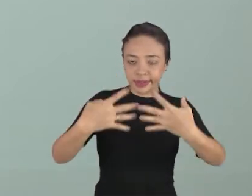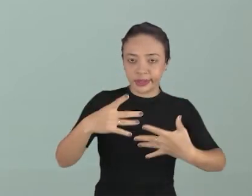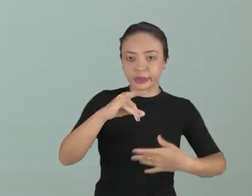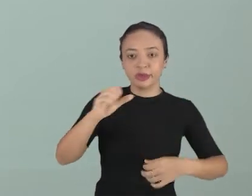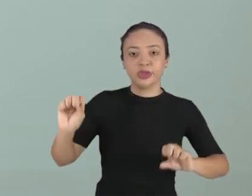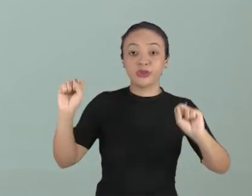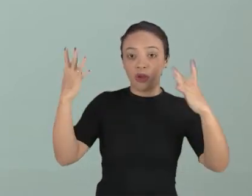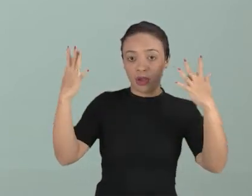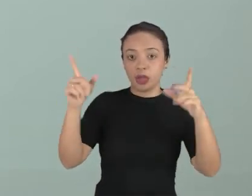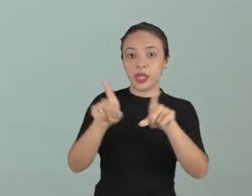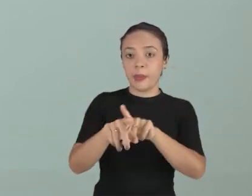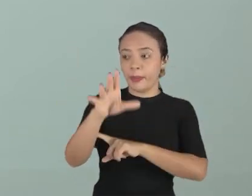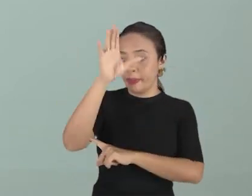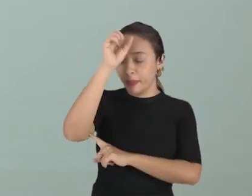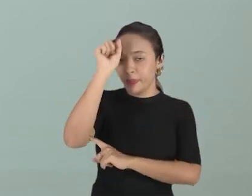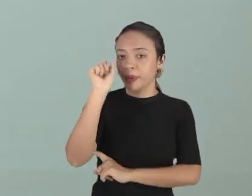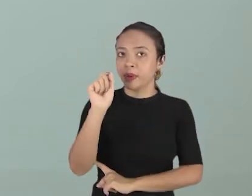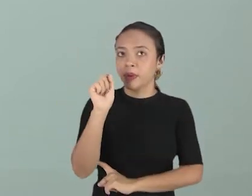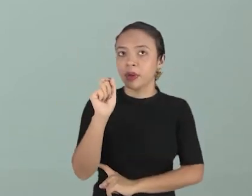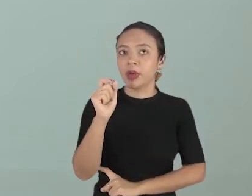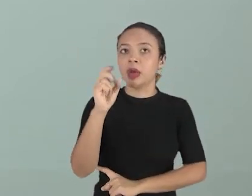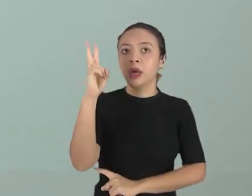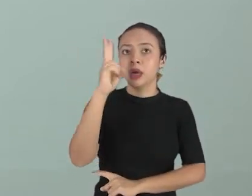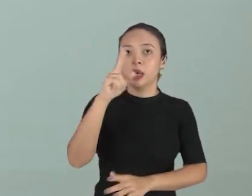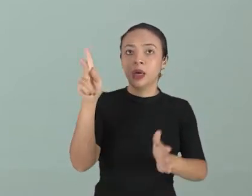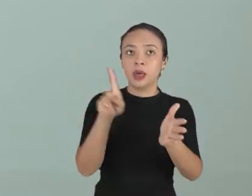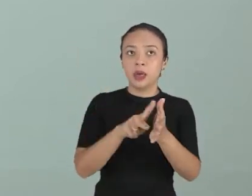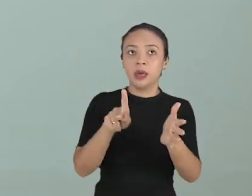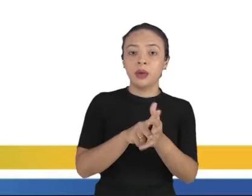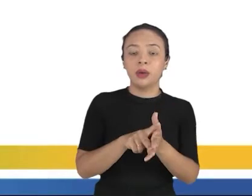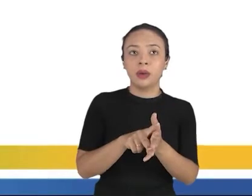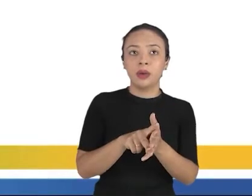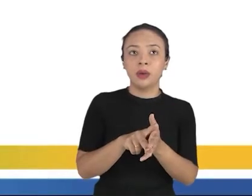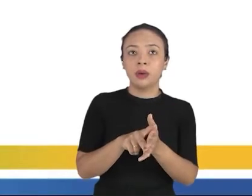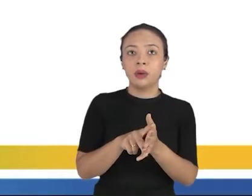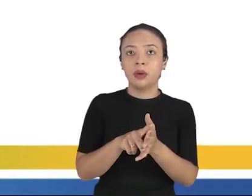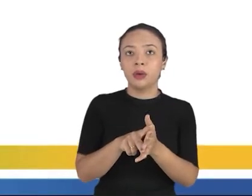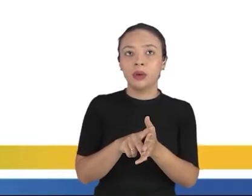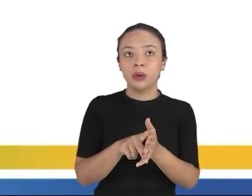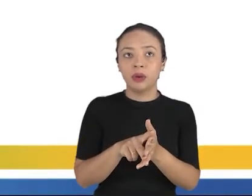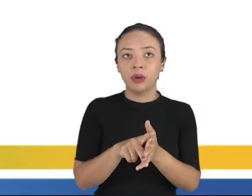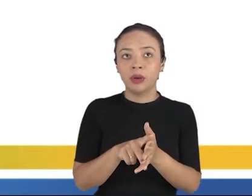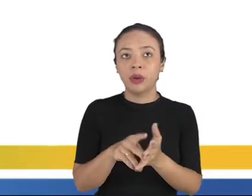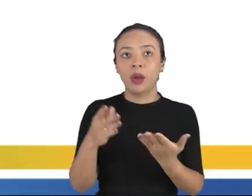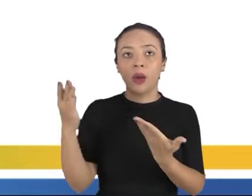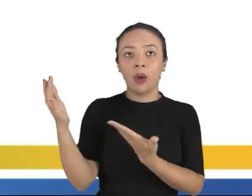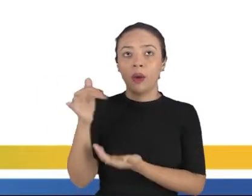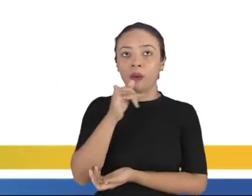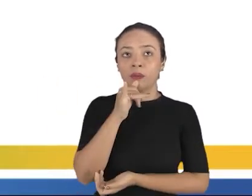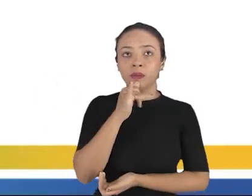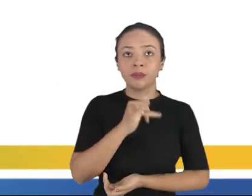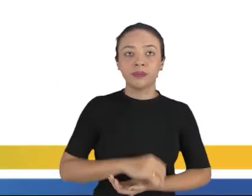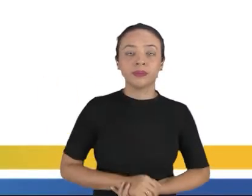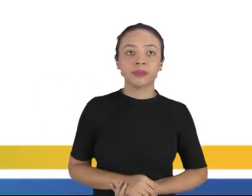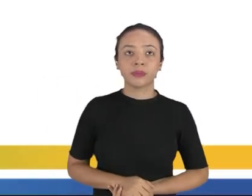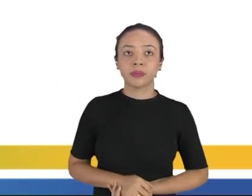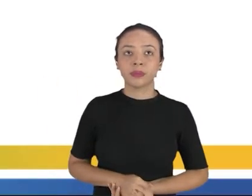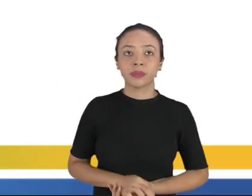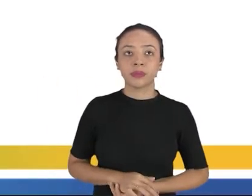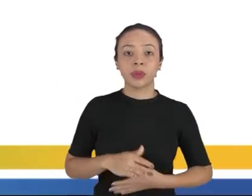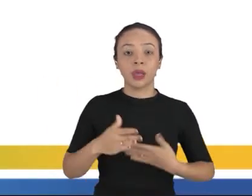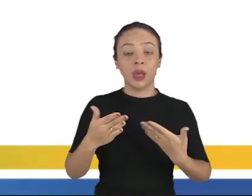comemorativas, nós aprendemos um pouquinho sobre a história do Valentine's Day. O que é o Valentine's Day?